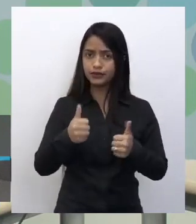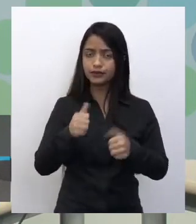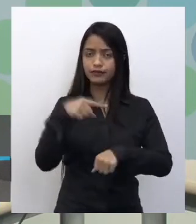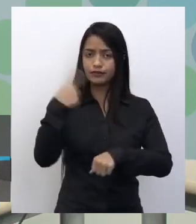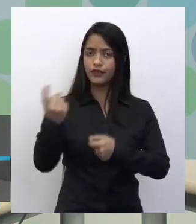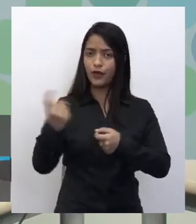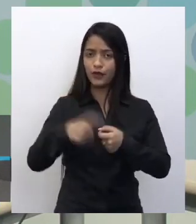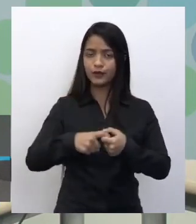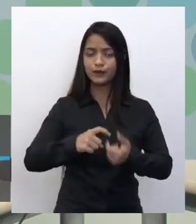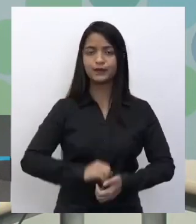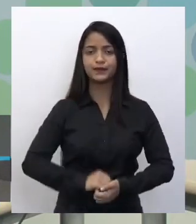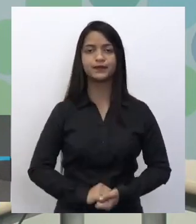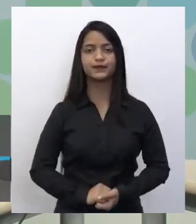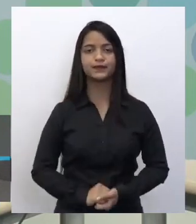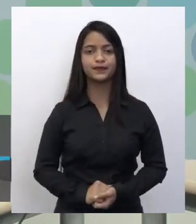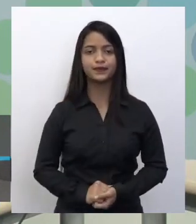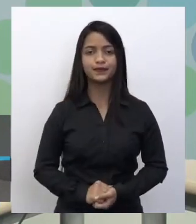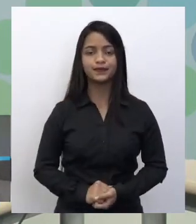voltamos.